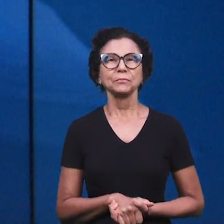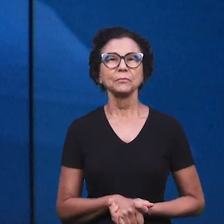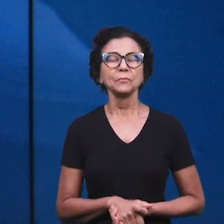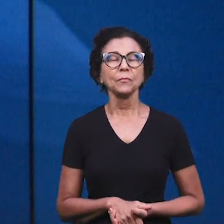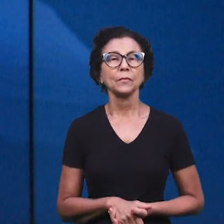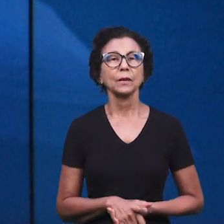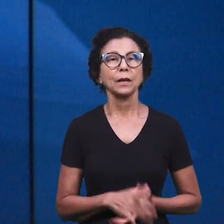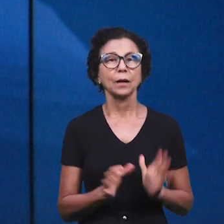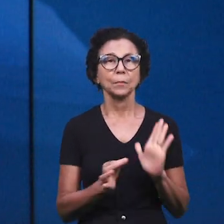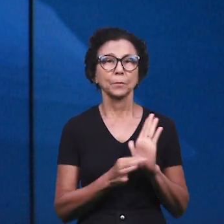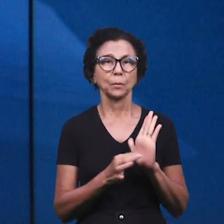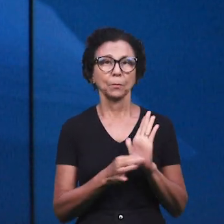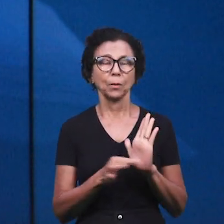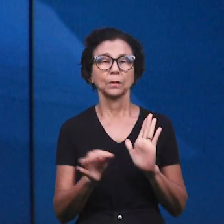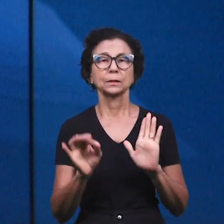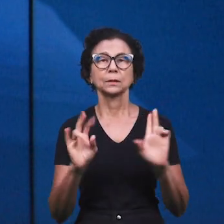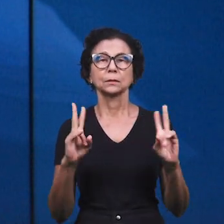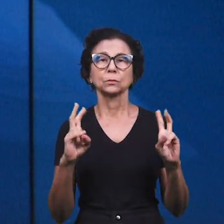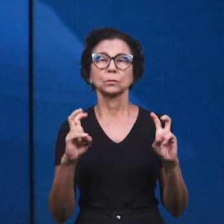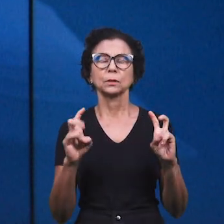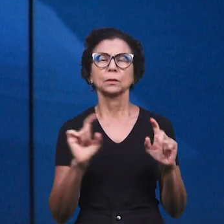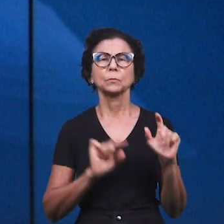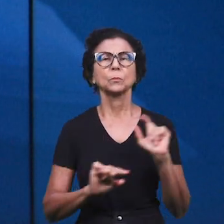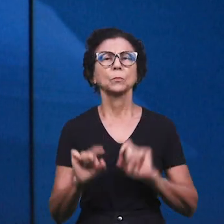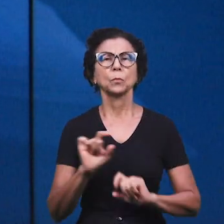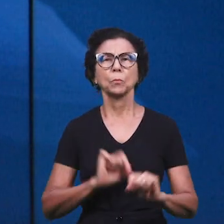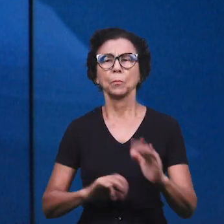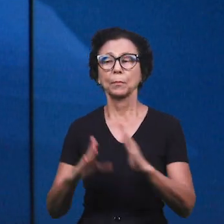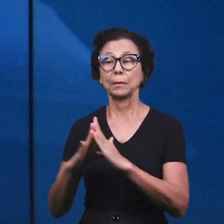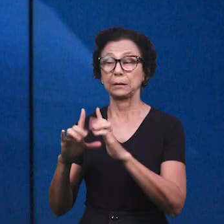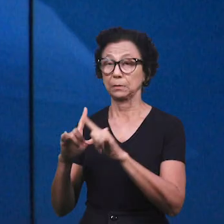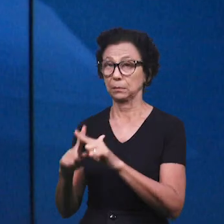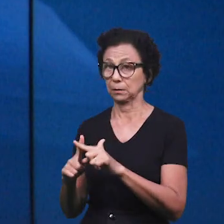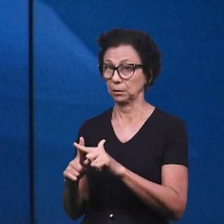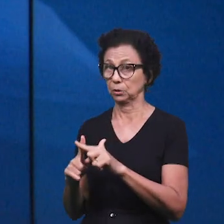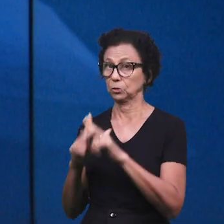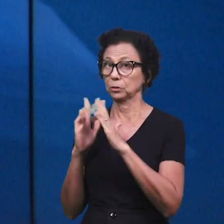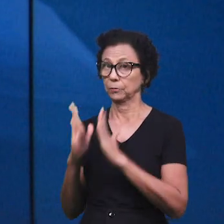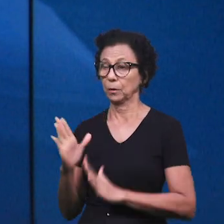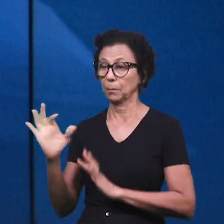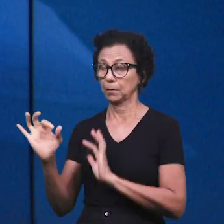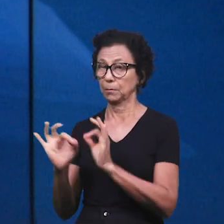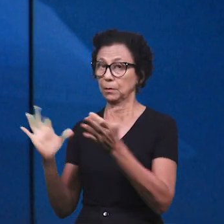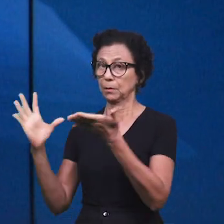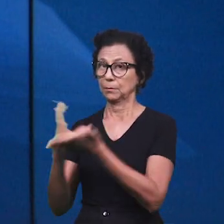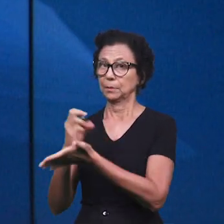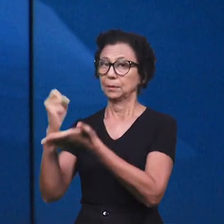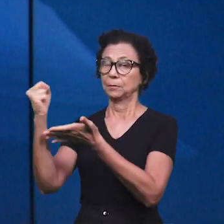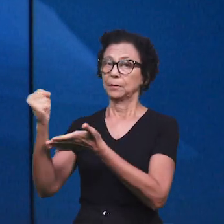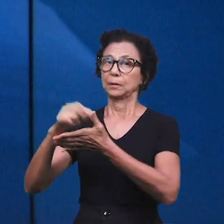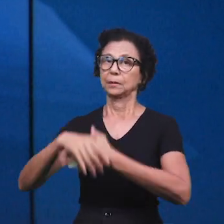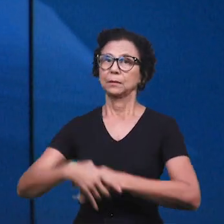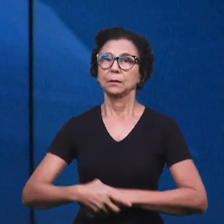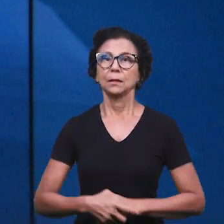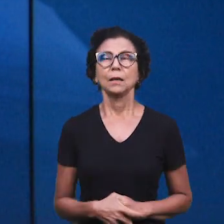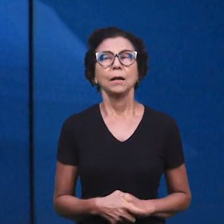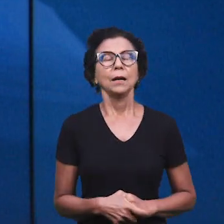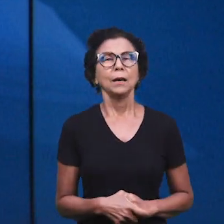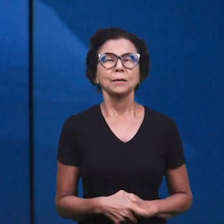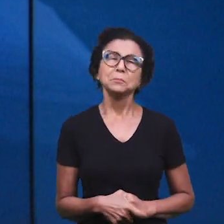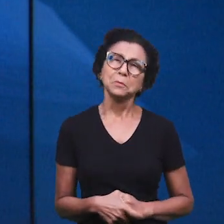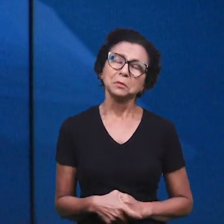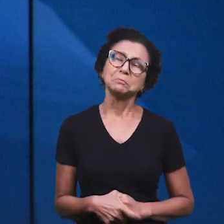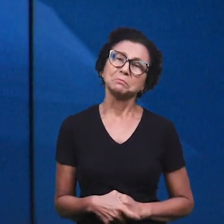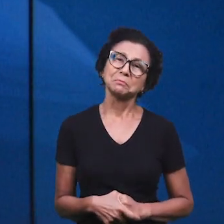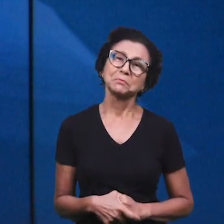sido proposto, que é sobre o preparo da igreja para o arrebatamento. Estamos ainda nesse tema e, aliás, eu espero até que estejamos nesse